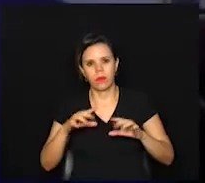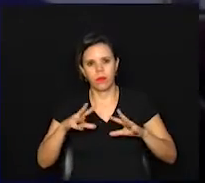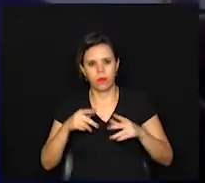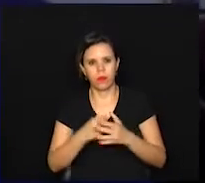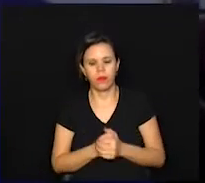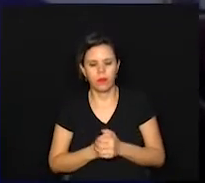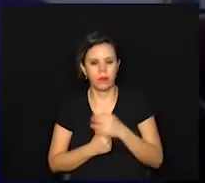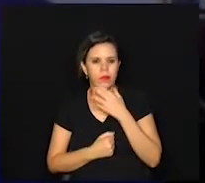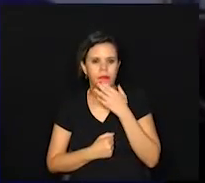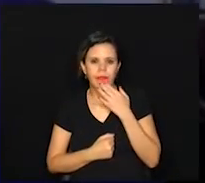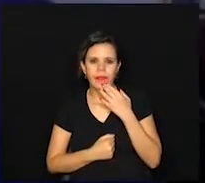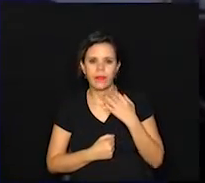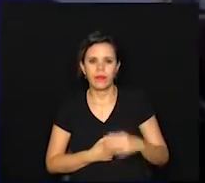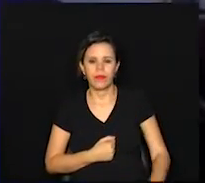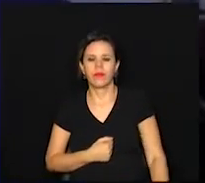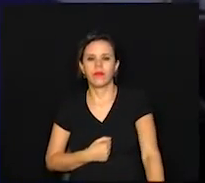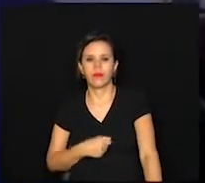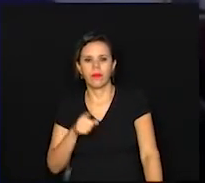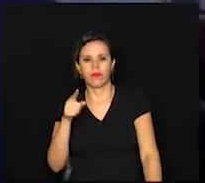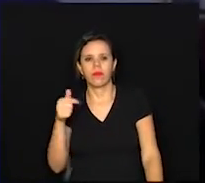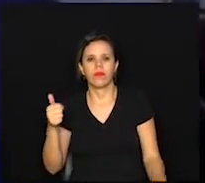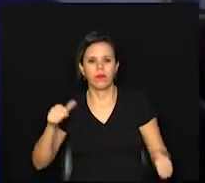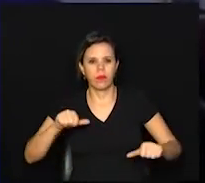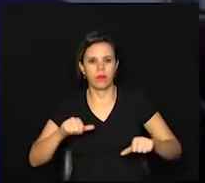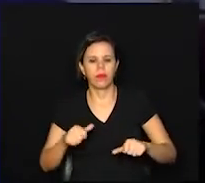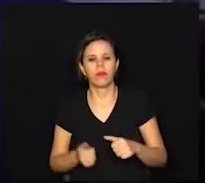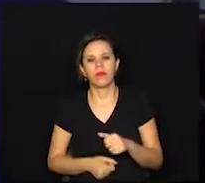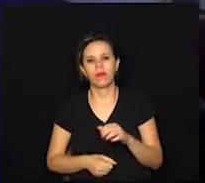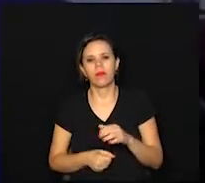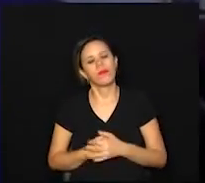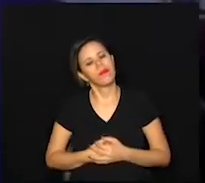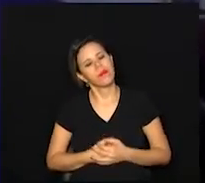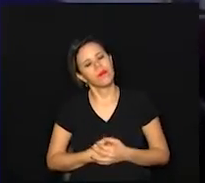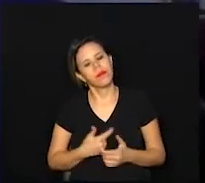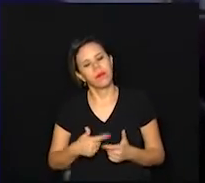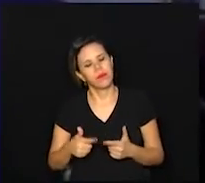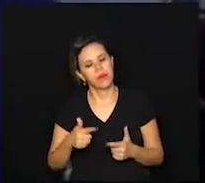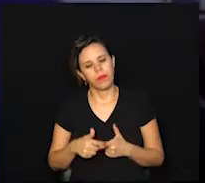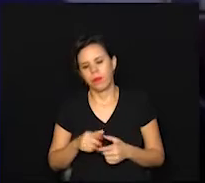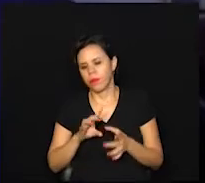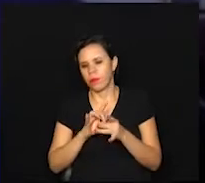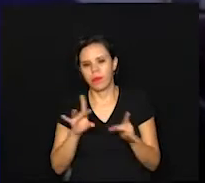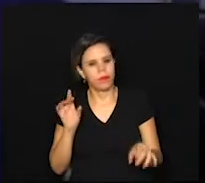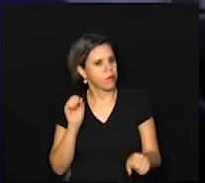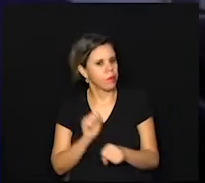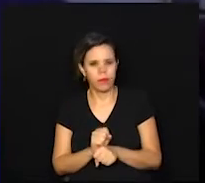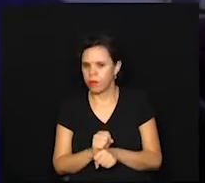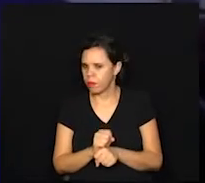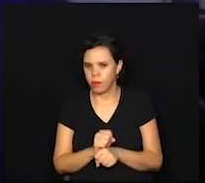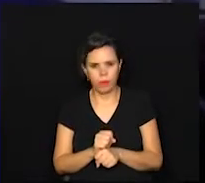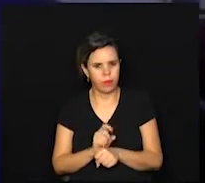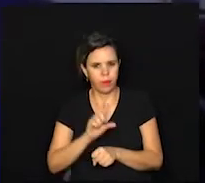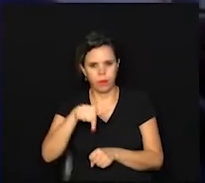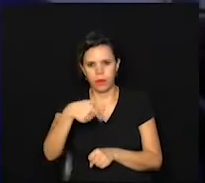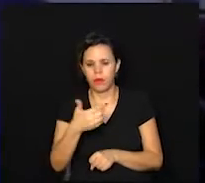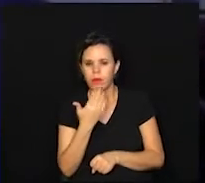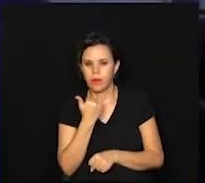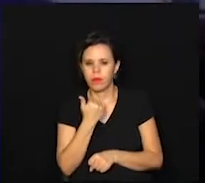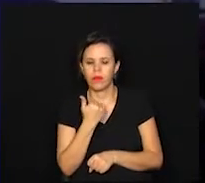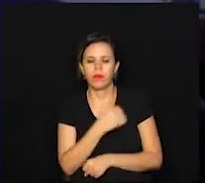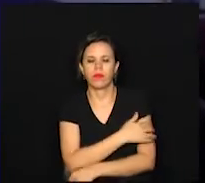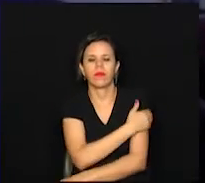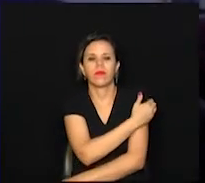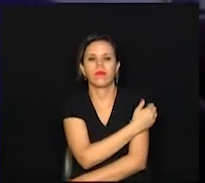junto, tá? Ou você está ferrado, sabe? A liberdade não espera para depois da comida,